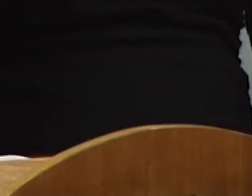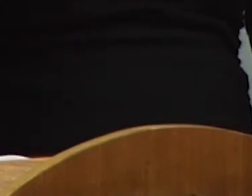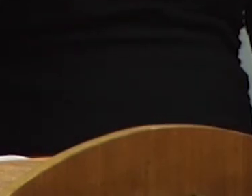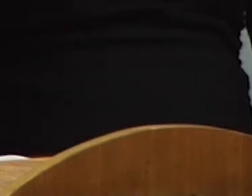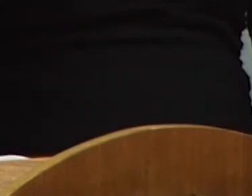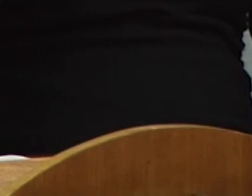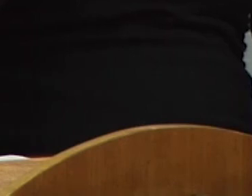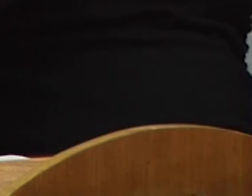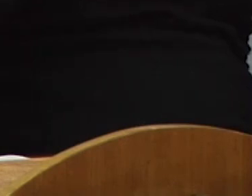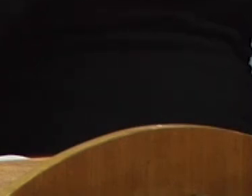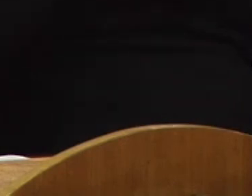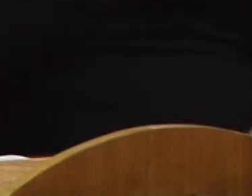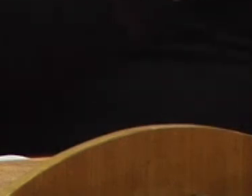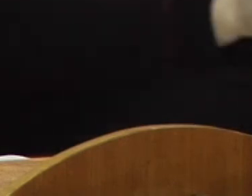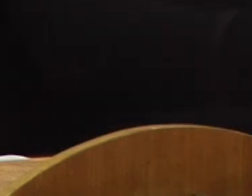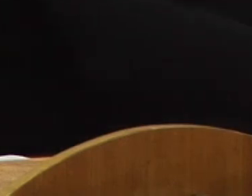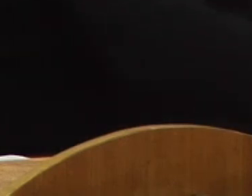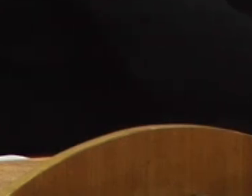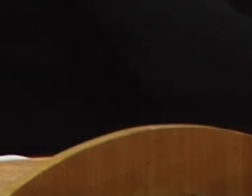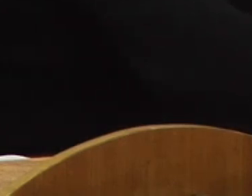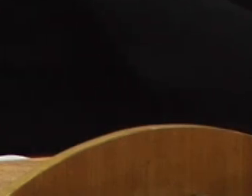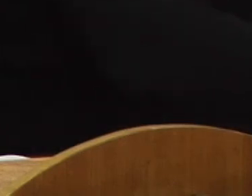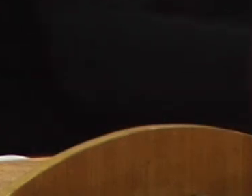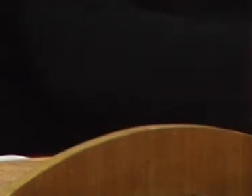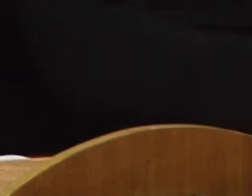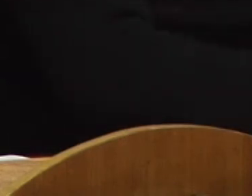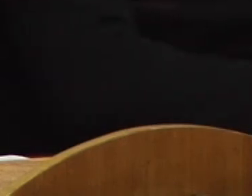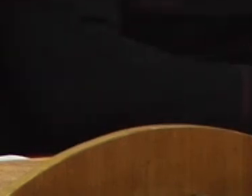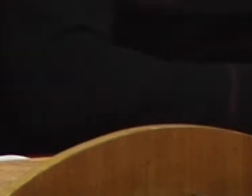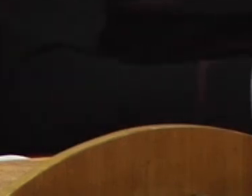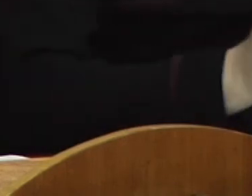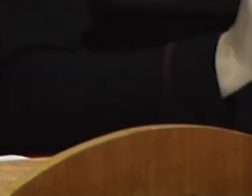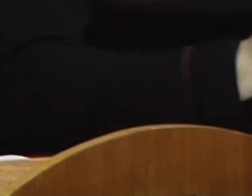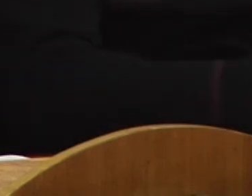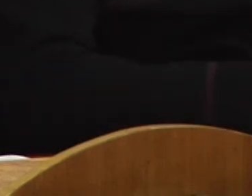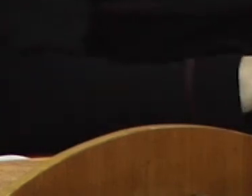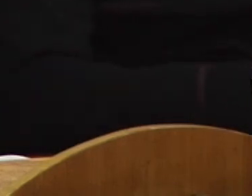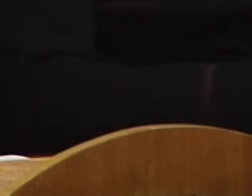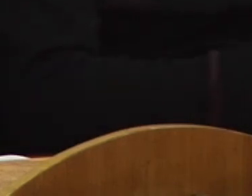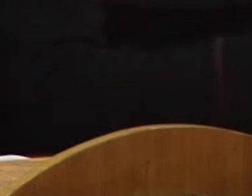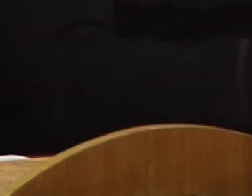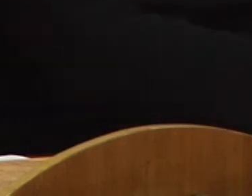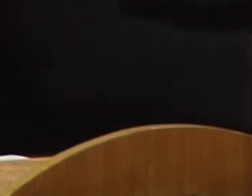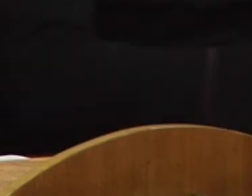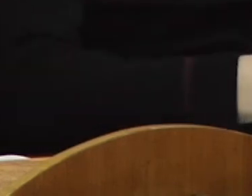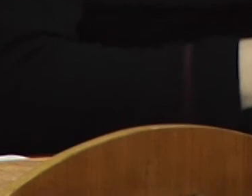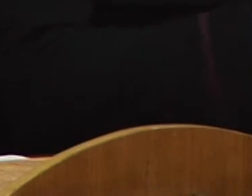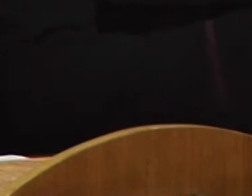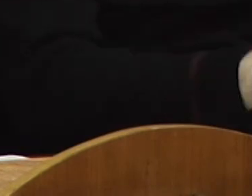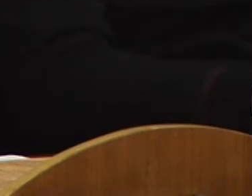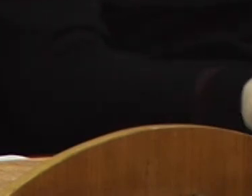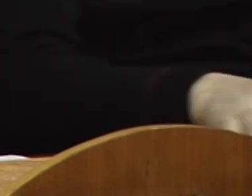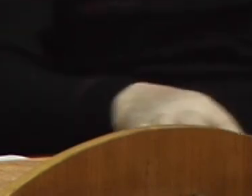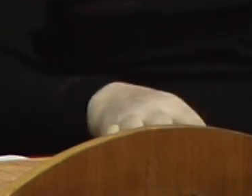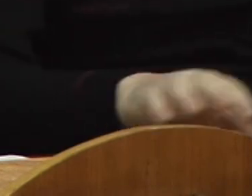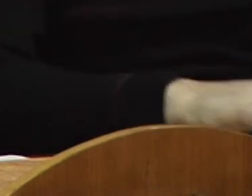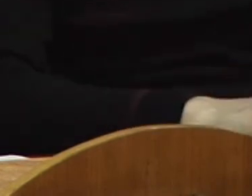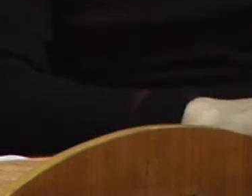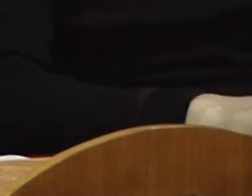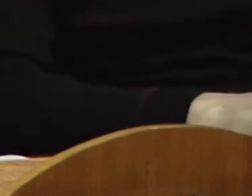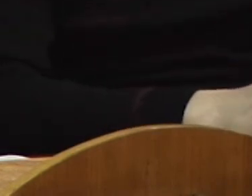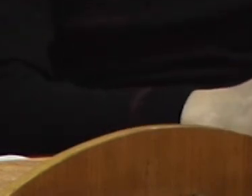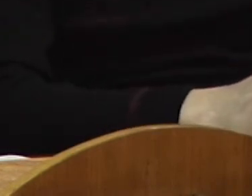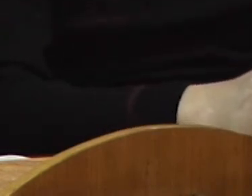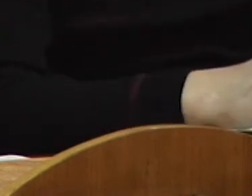Campos. Encerrado então o expediente político, não temos inscrições para as comunicações de liderança. Passamos a palavra então ao nobre